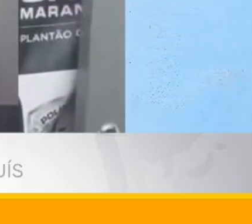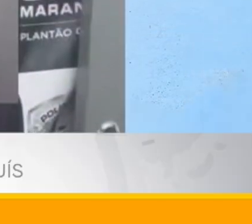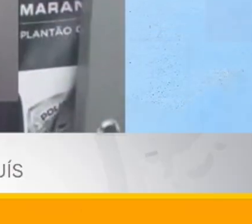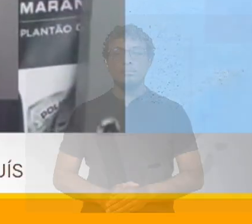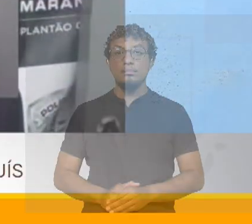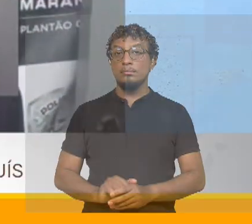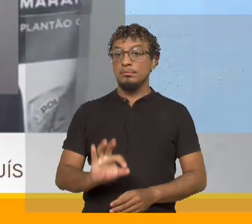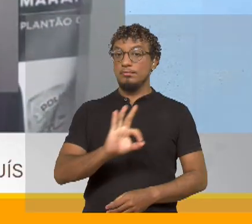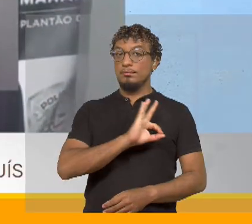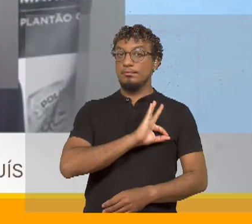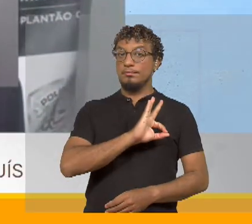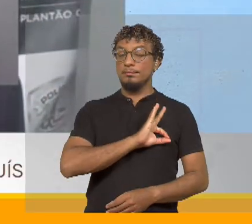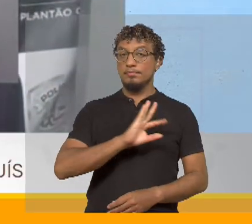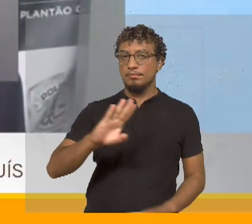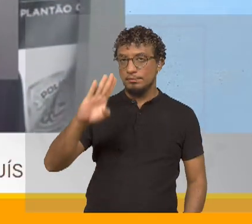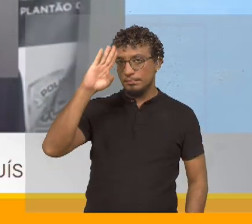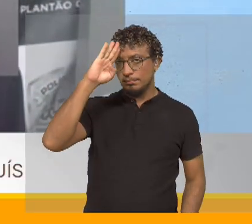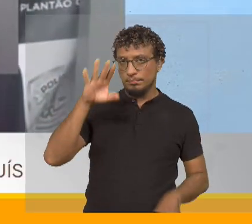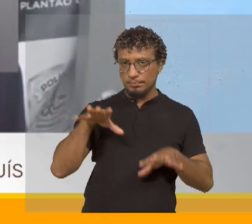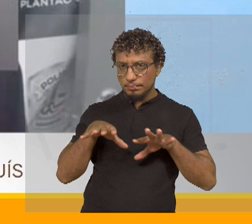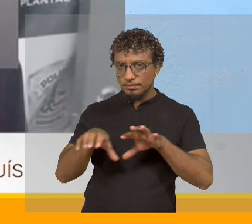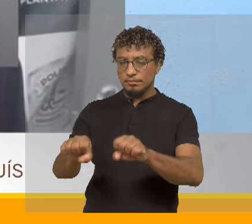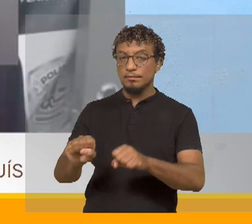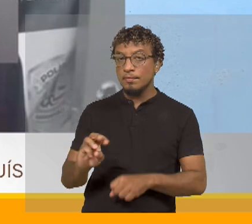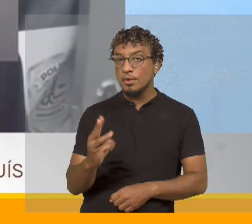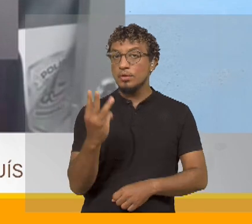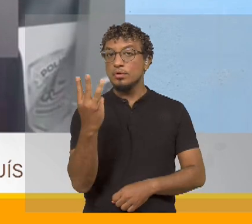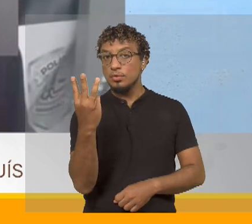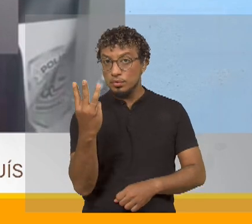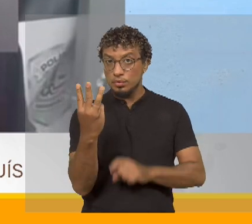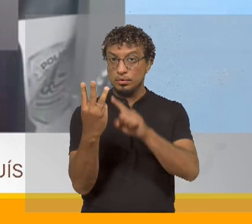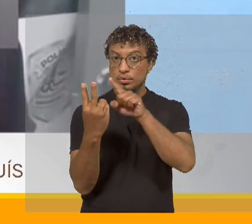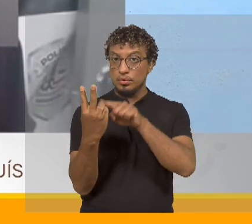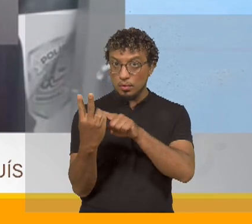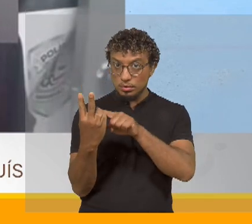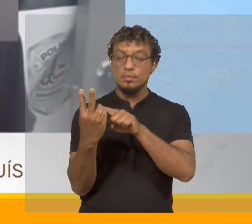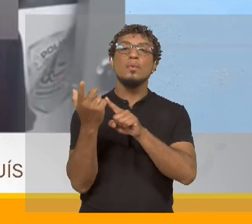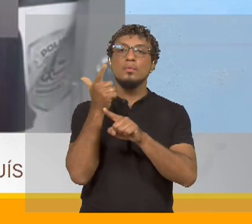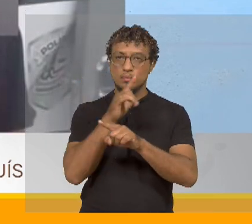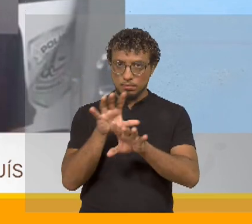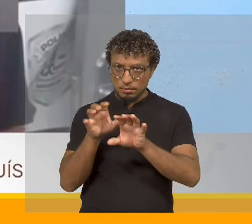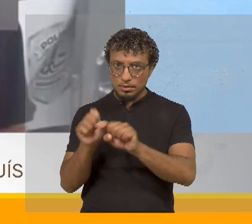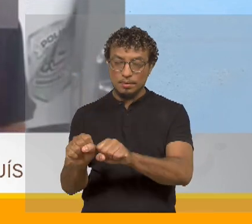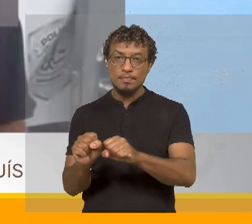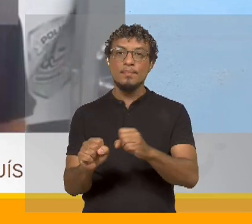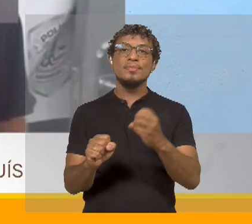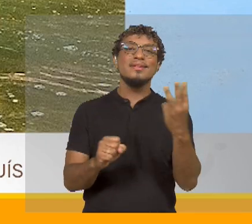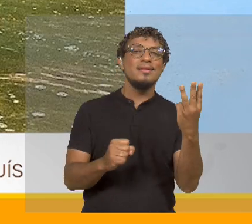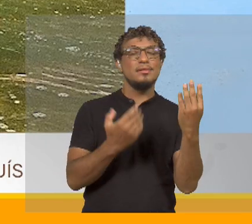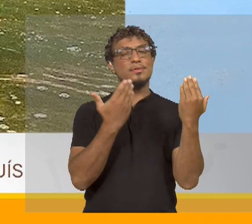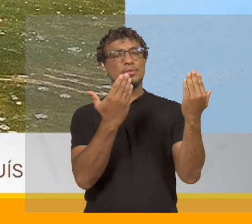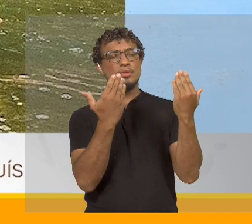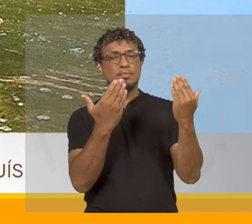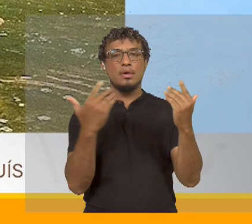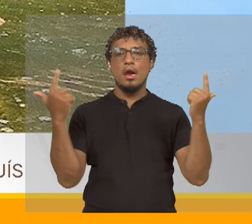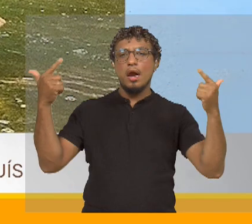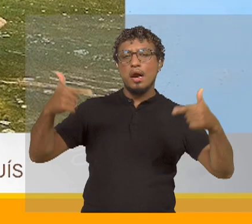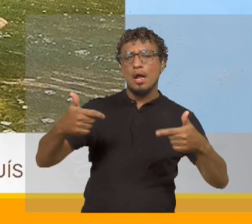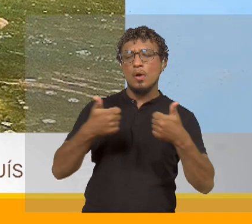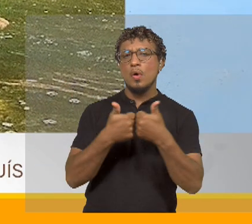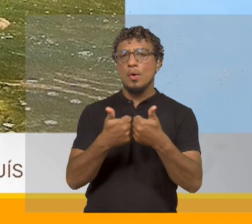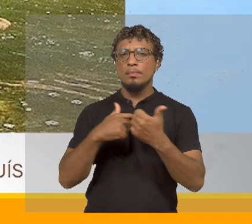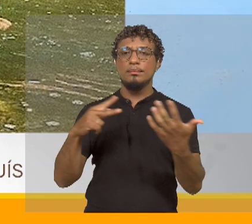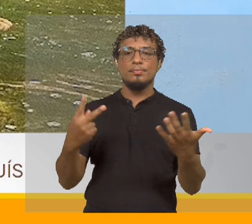A Polícia Militar prendeu dois dos três suspeitos de participarem de um assalto a ônibus que ocasionou